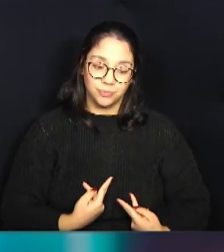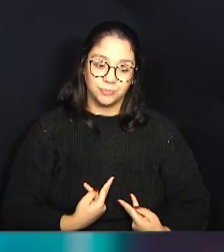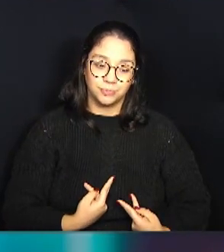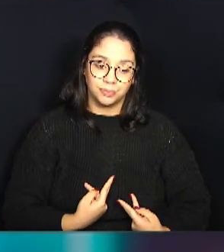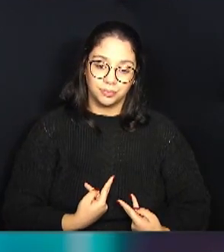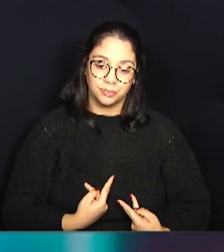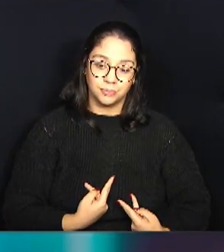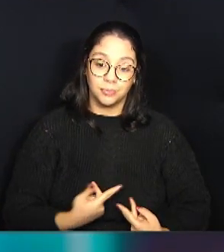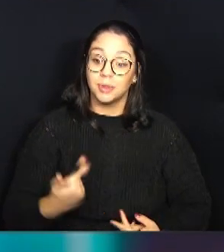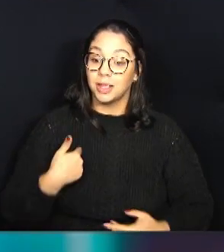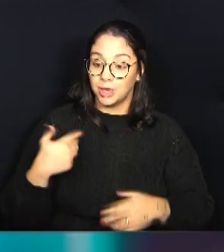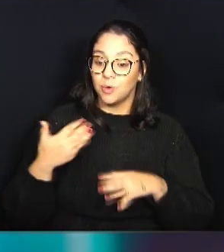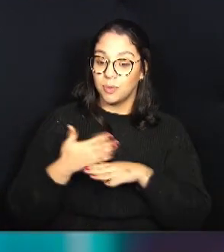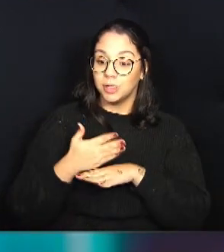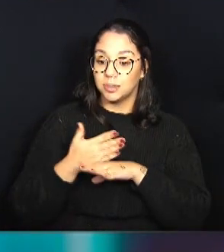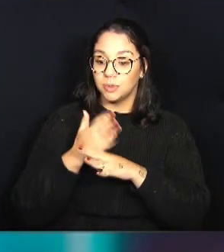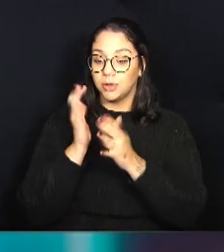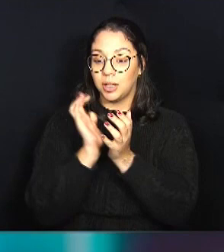E eu faço parte da comissão